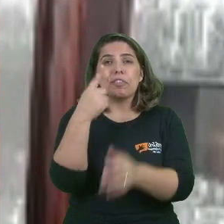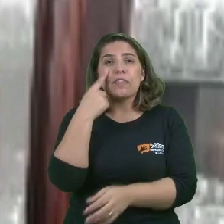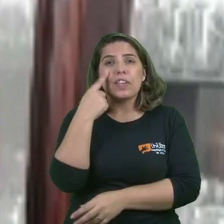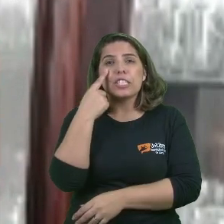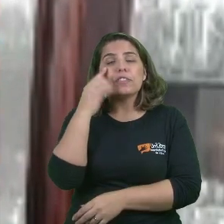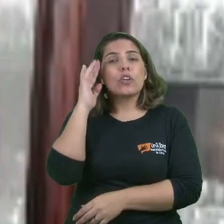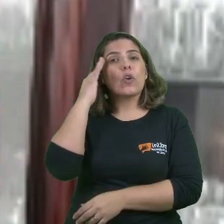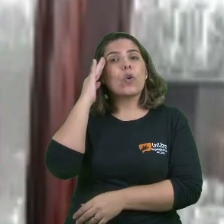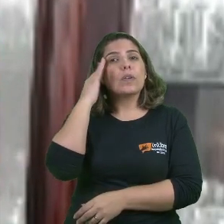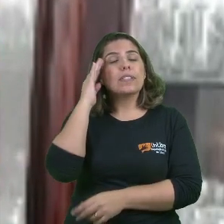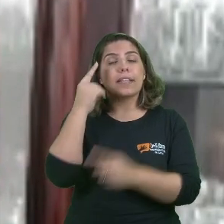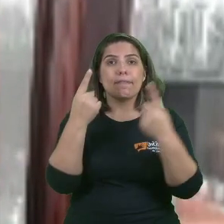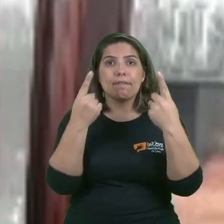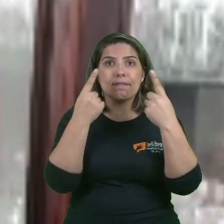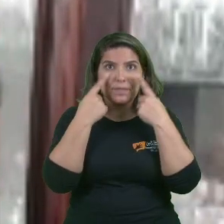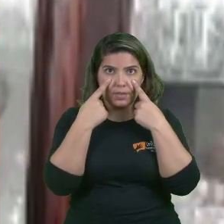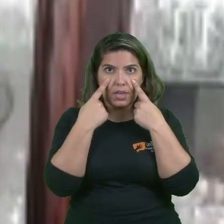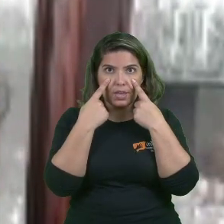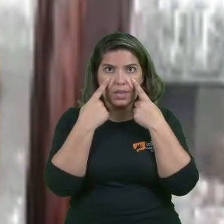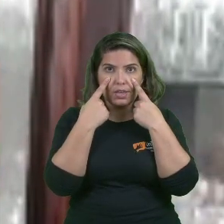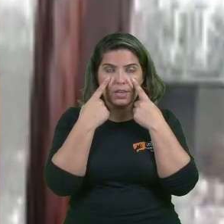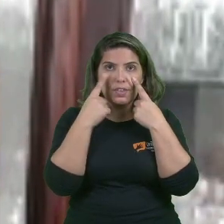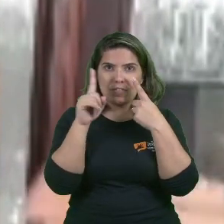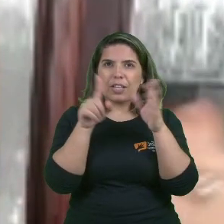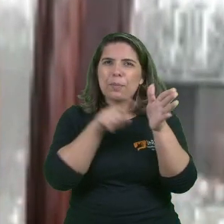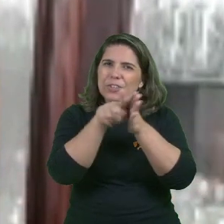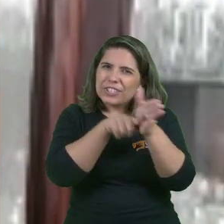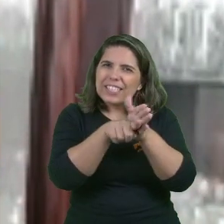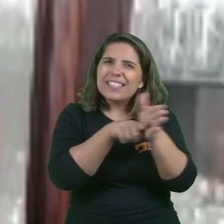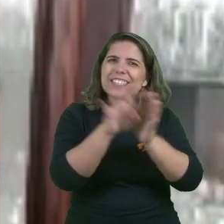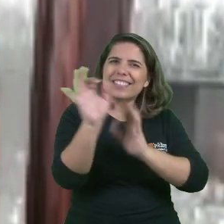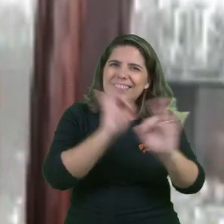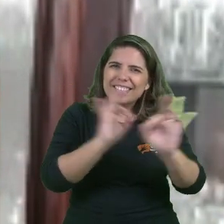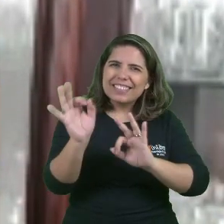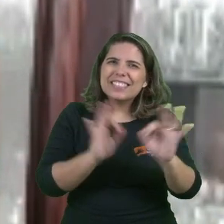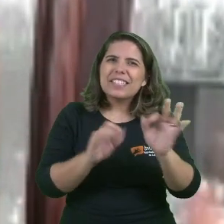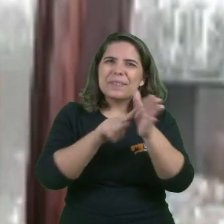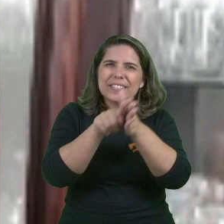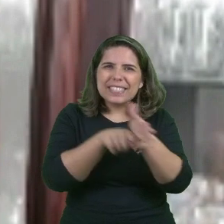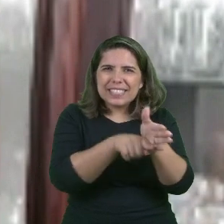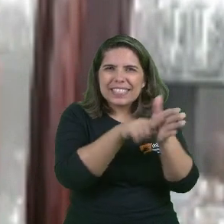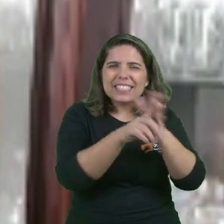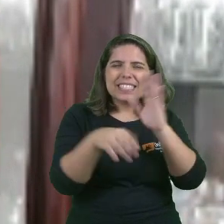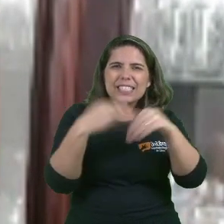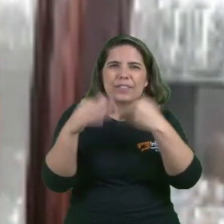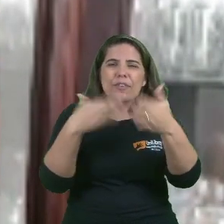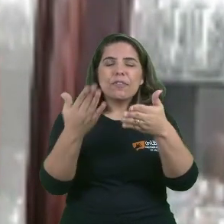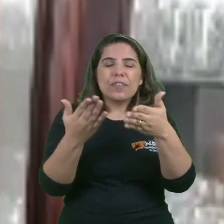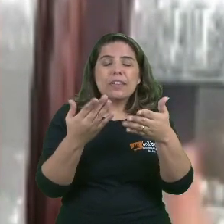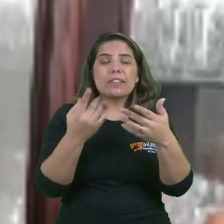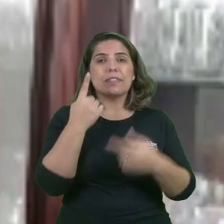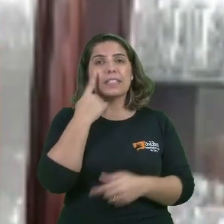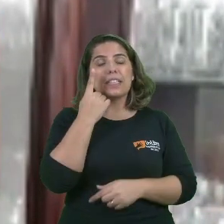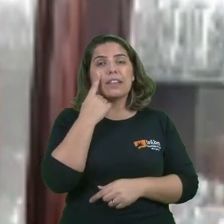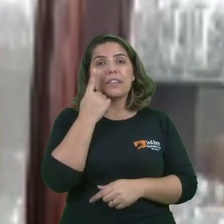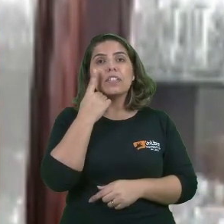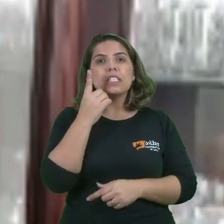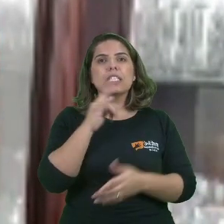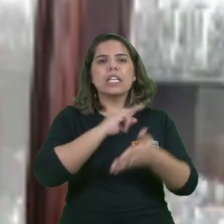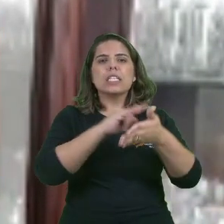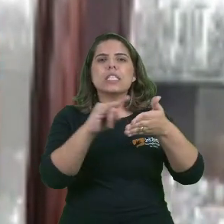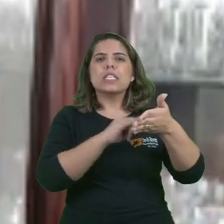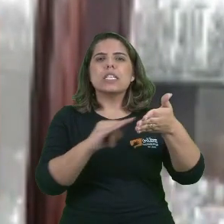se você consegue projetando fazendo um projeto de pesquisa de cinco filme chega no